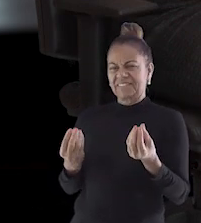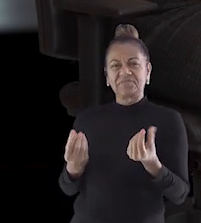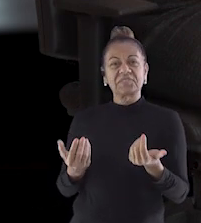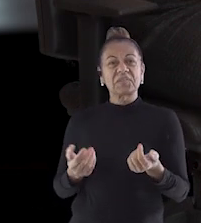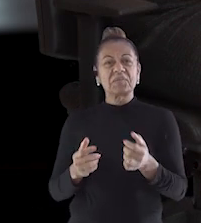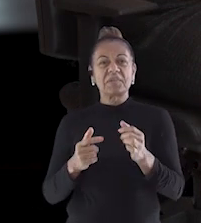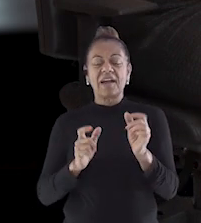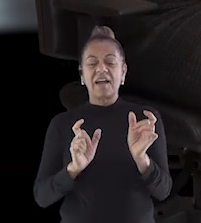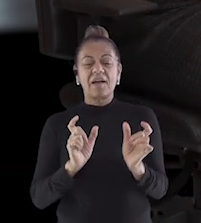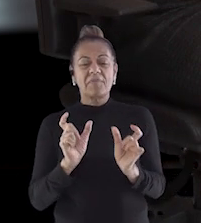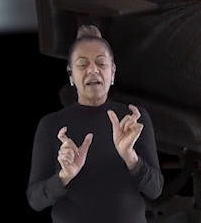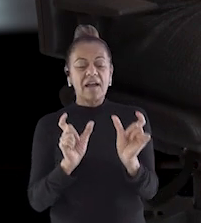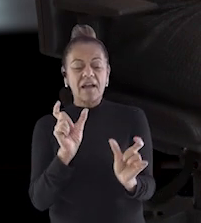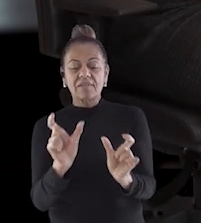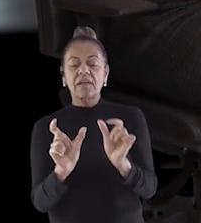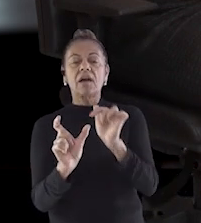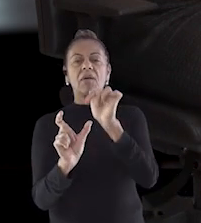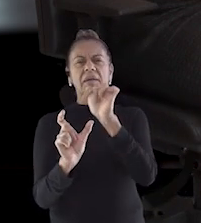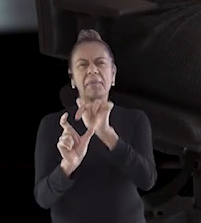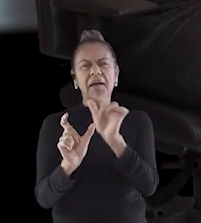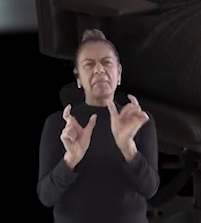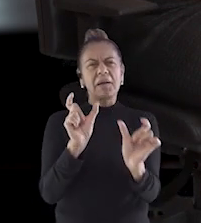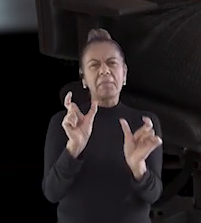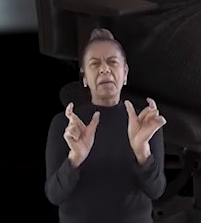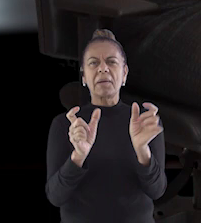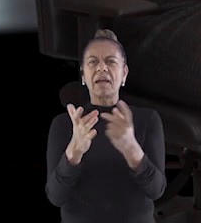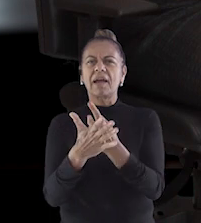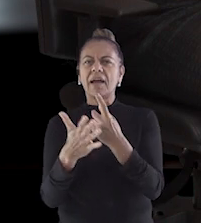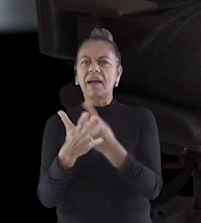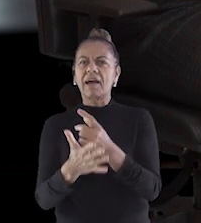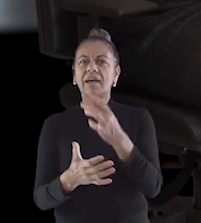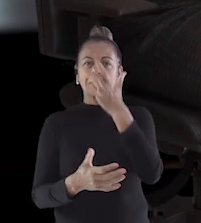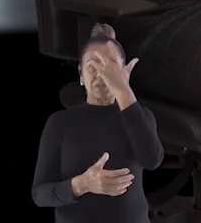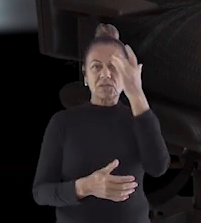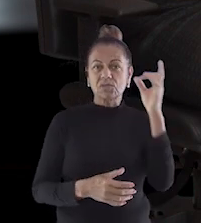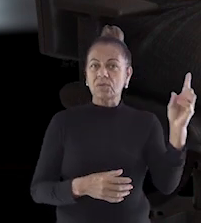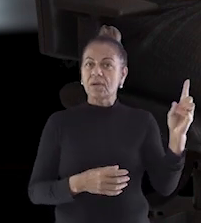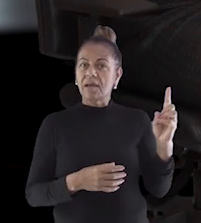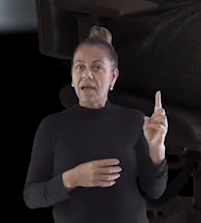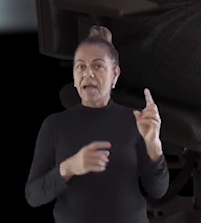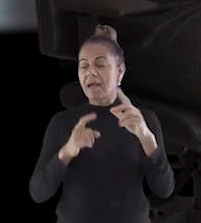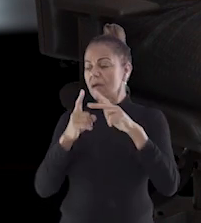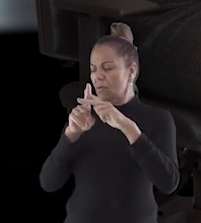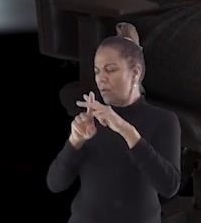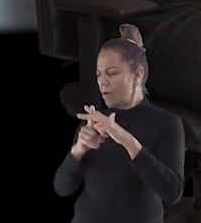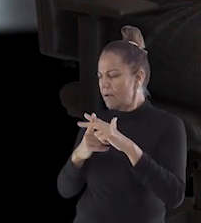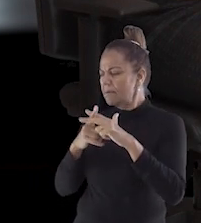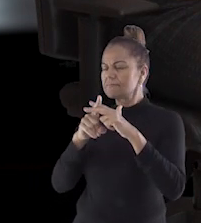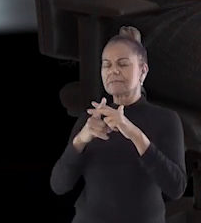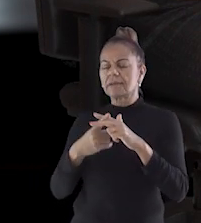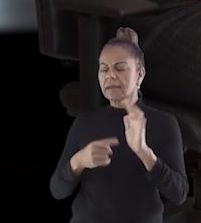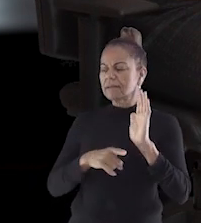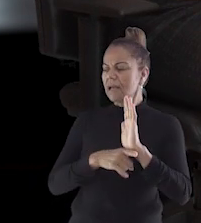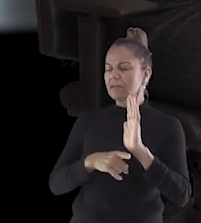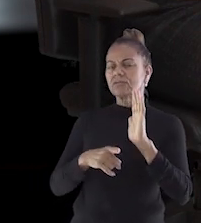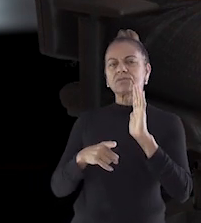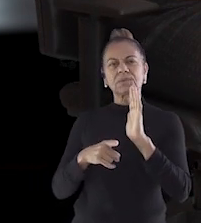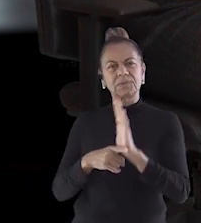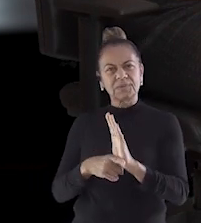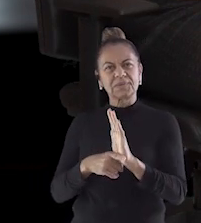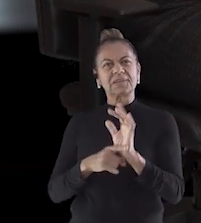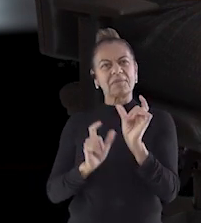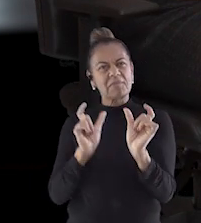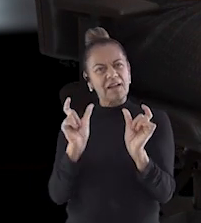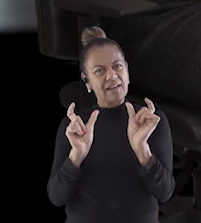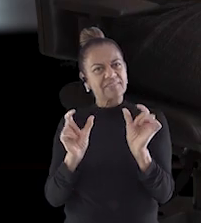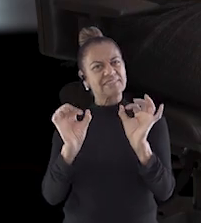a trabalhar fora, aí as pessoas que estavam comigo até ria de, assim, sabe, ria de mim,